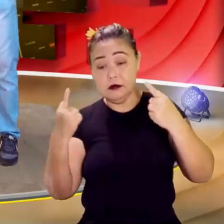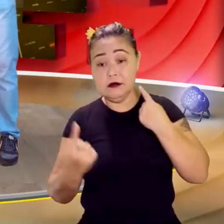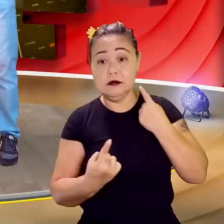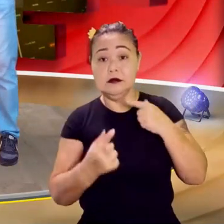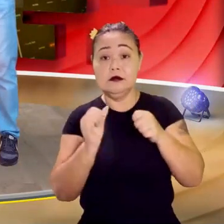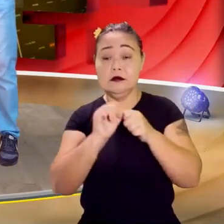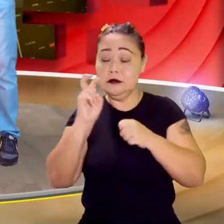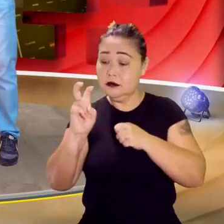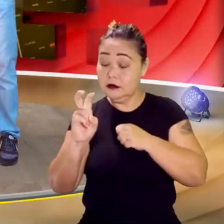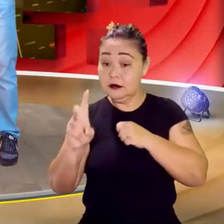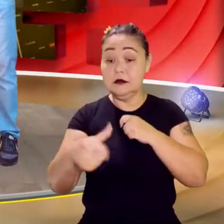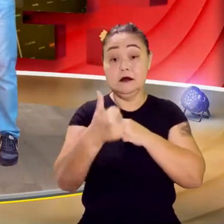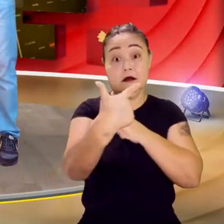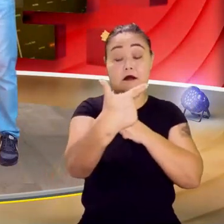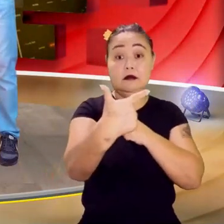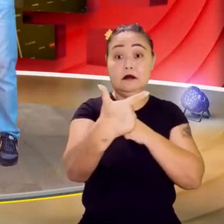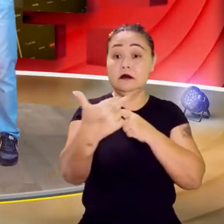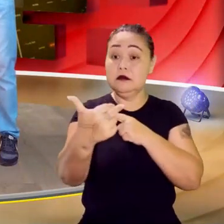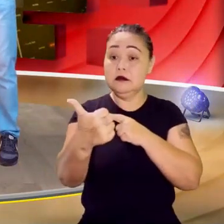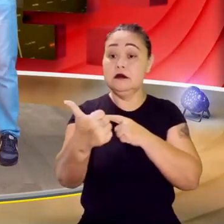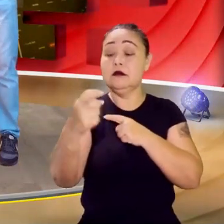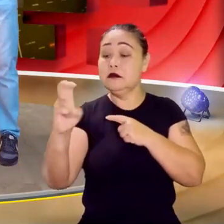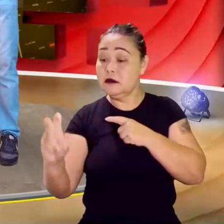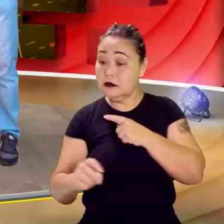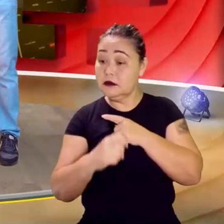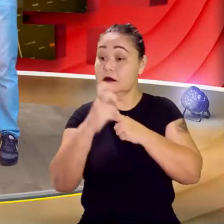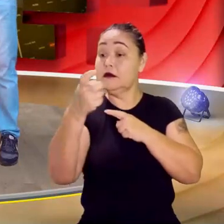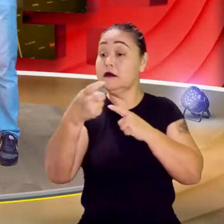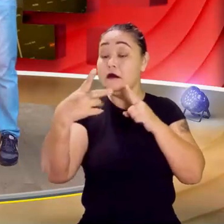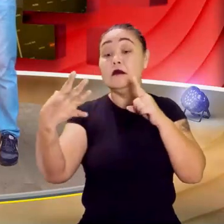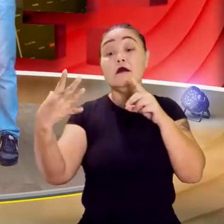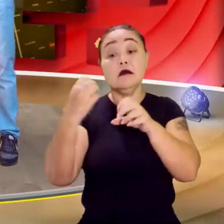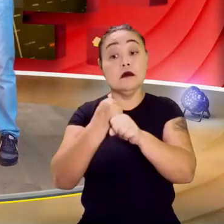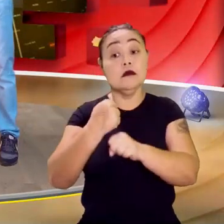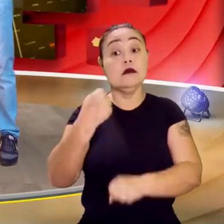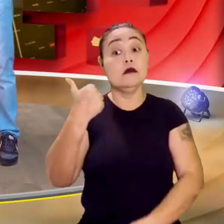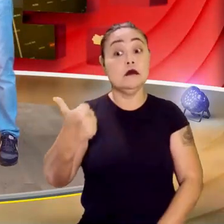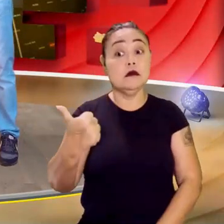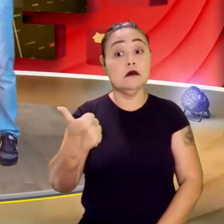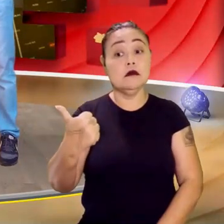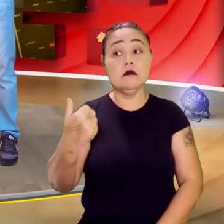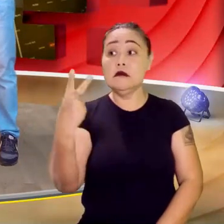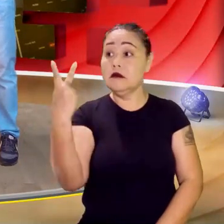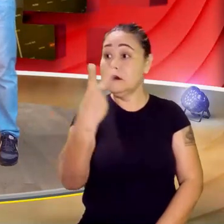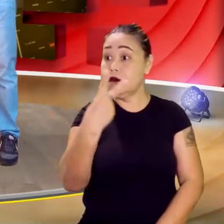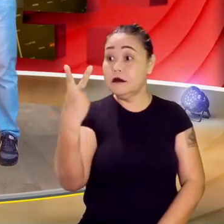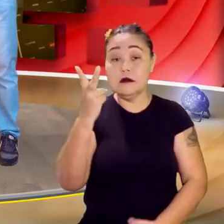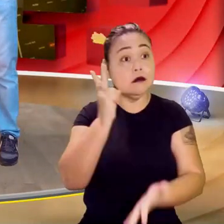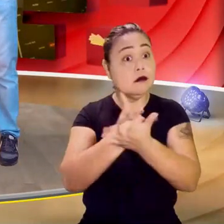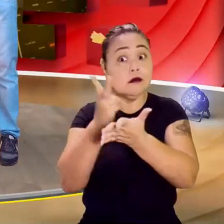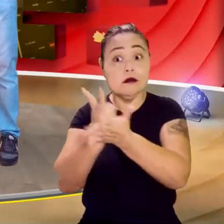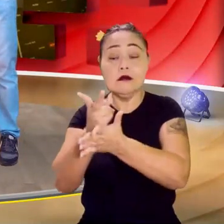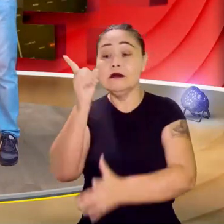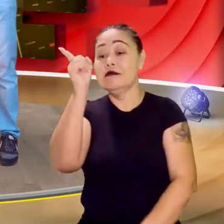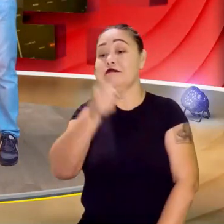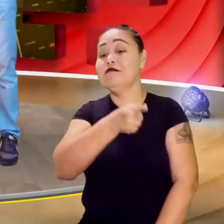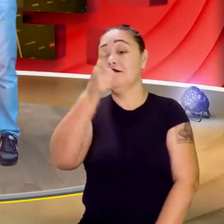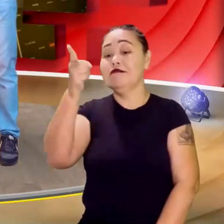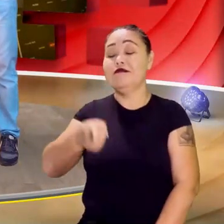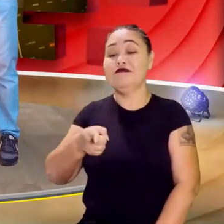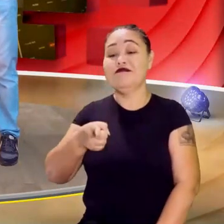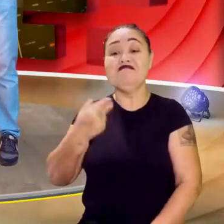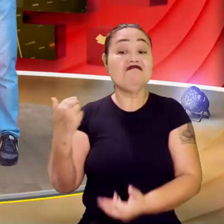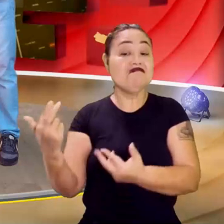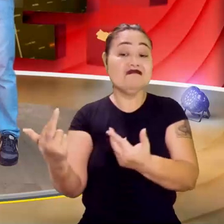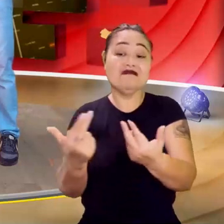Ficar 5 elevado a 12 igual a 5 elevado a x mais 1. Exponencial com a mesma base. Corta. Então